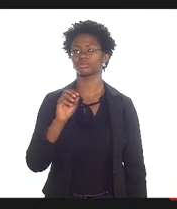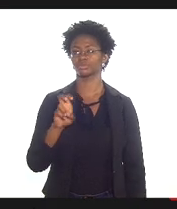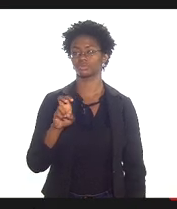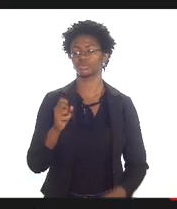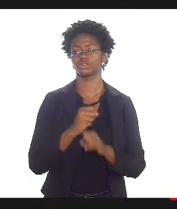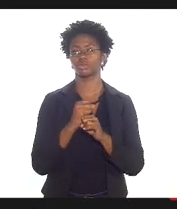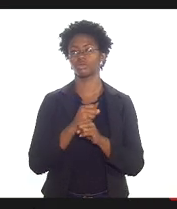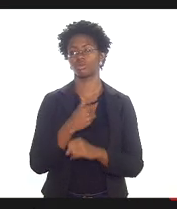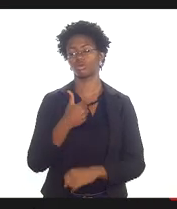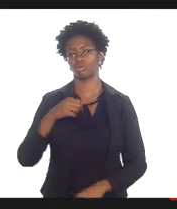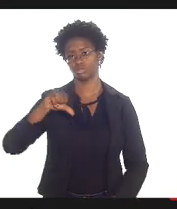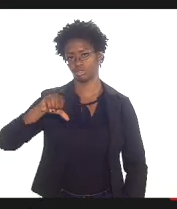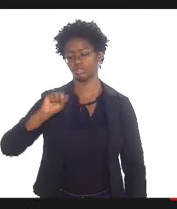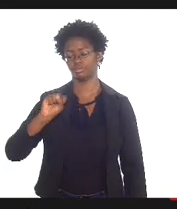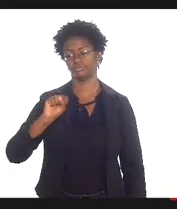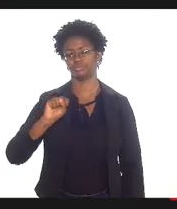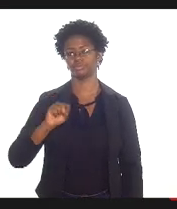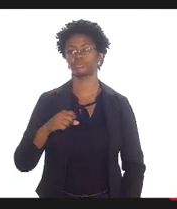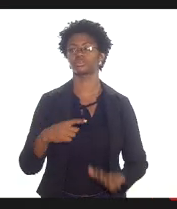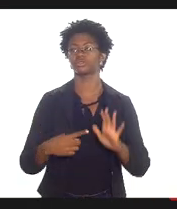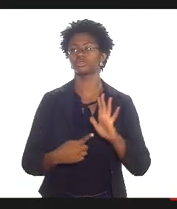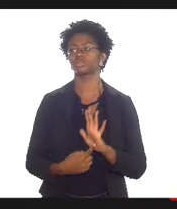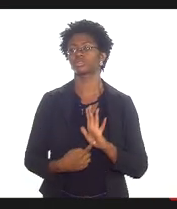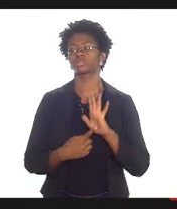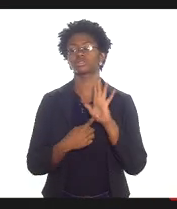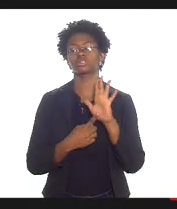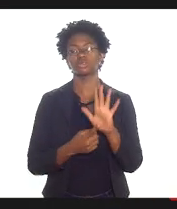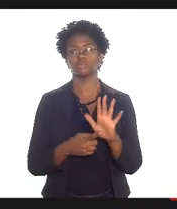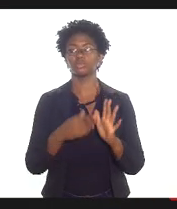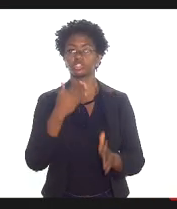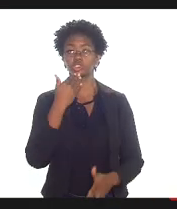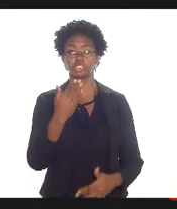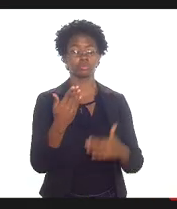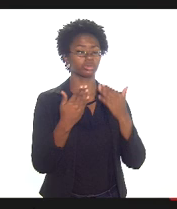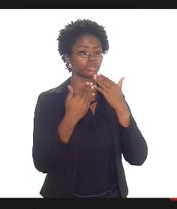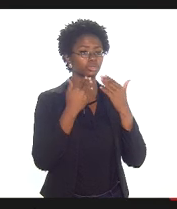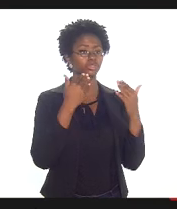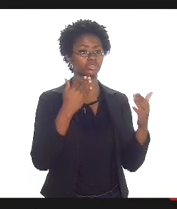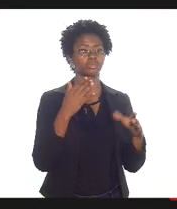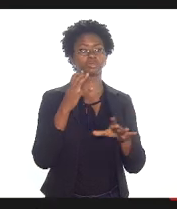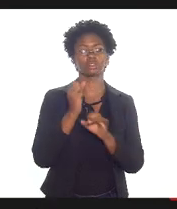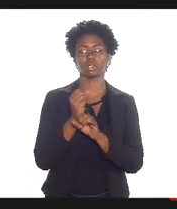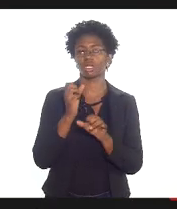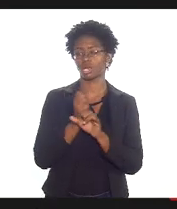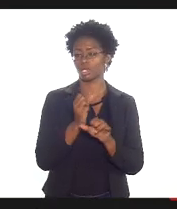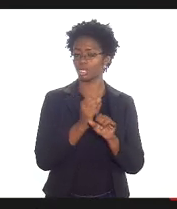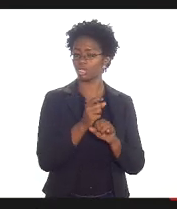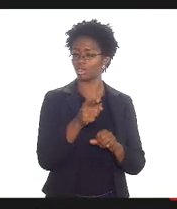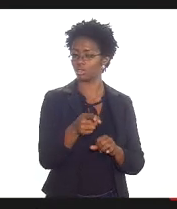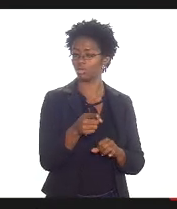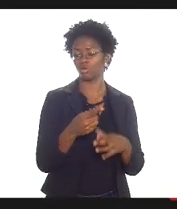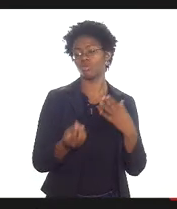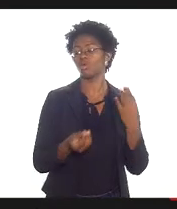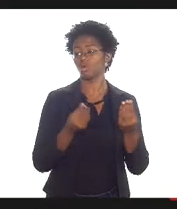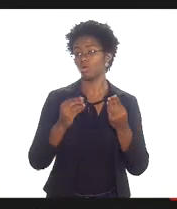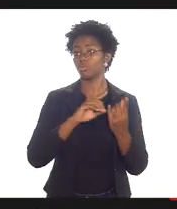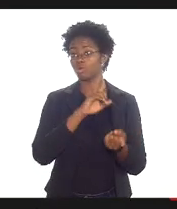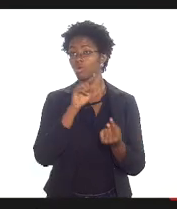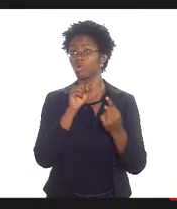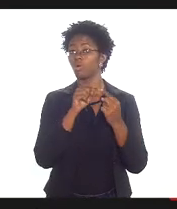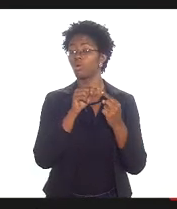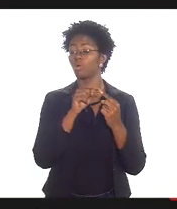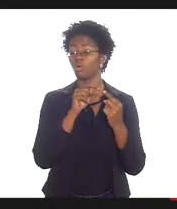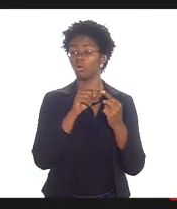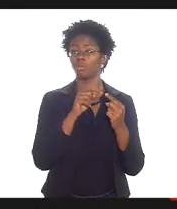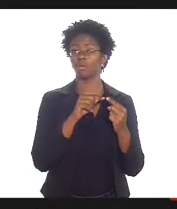2705 de 98, ele mostra fórmulas de cálculo, né? Fórmulas de cálculo que têm a ver com a